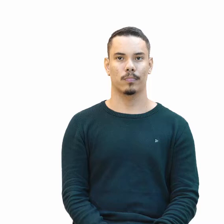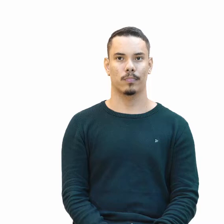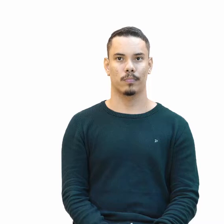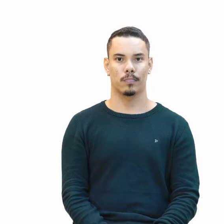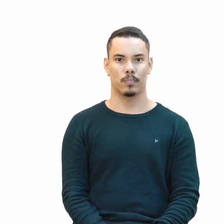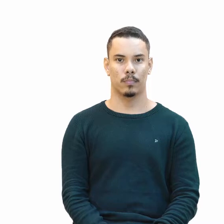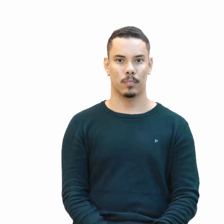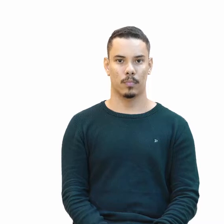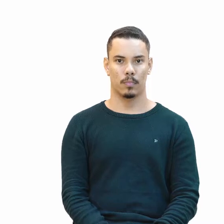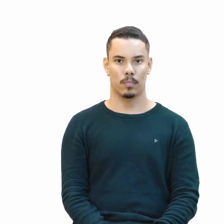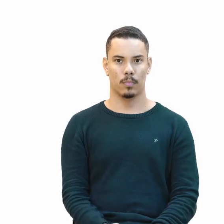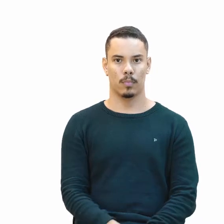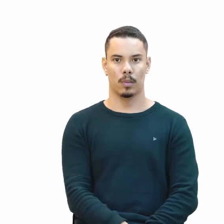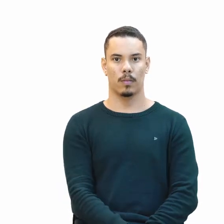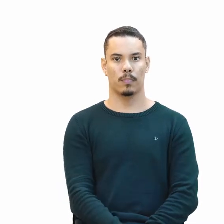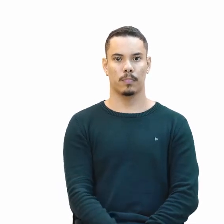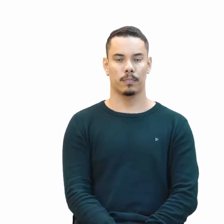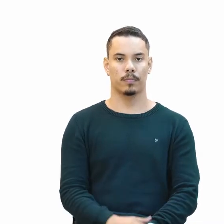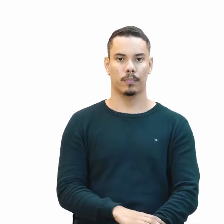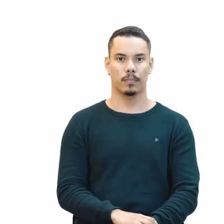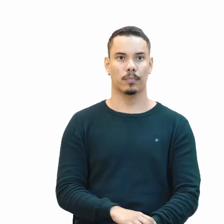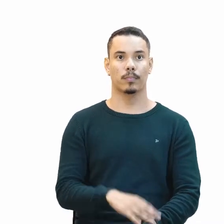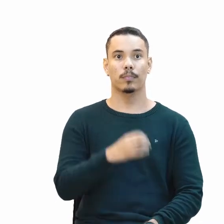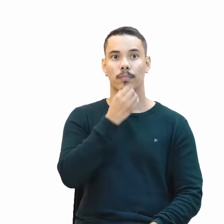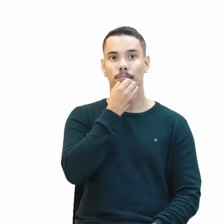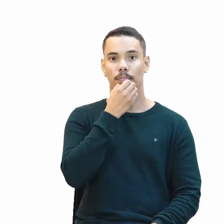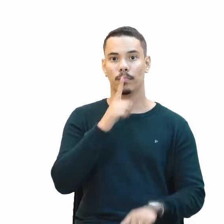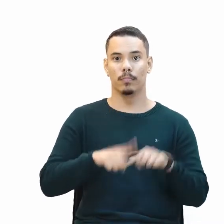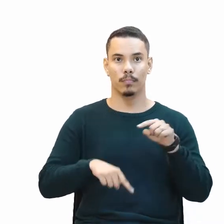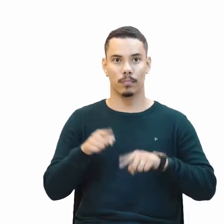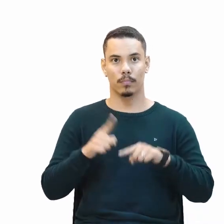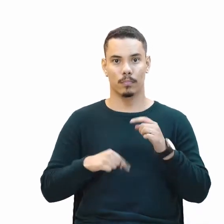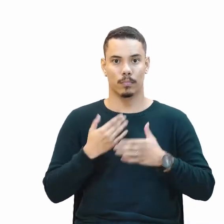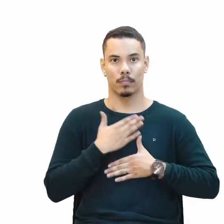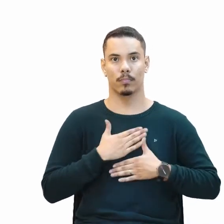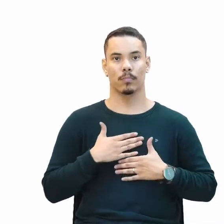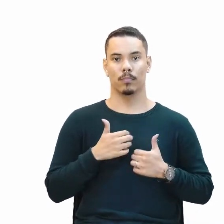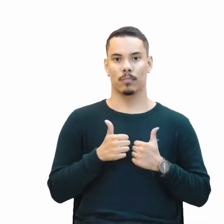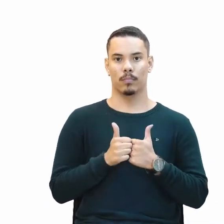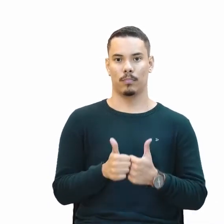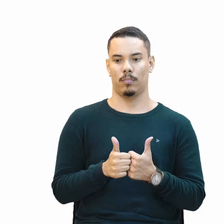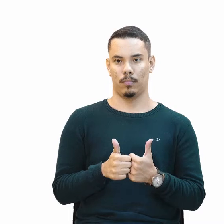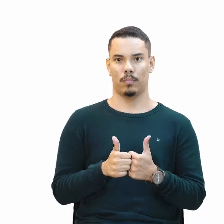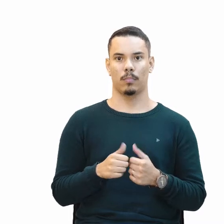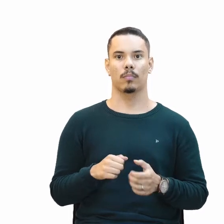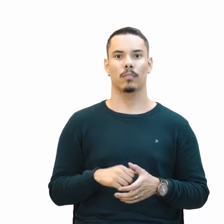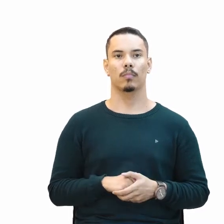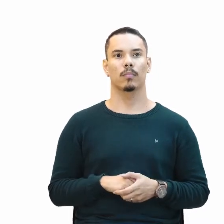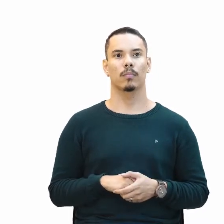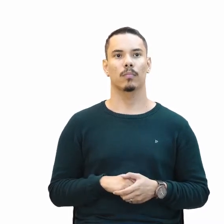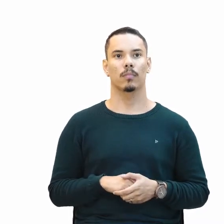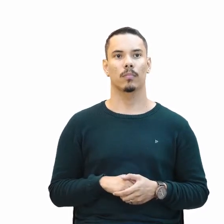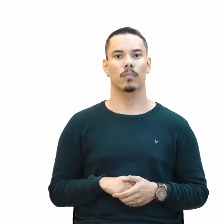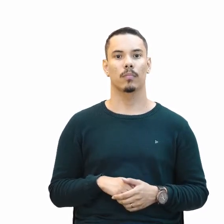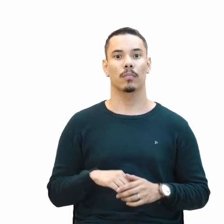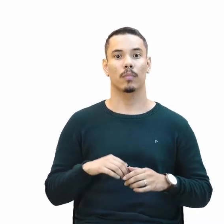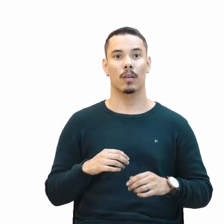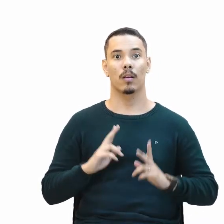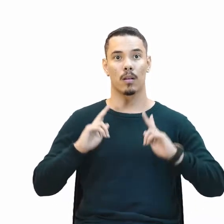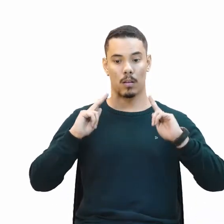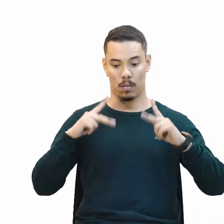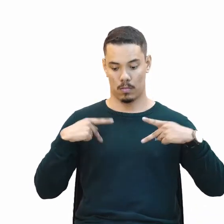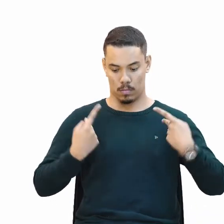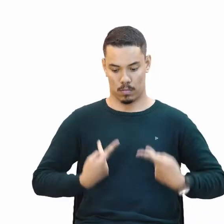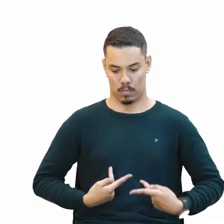Agora vamos ver boas obras ou graça divina dentro do pensamento de Agostinho. Segundo ele, o ser humano que